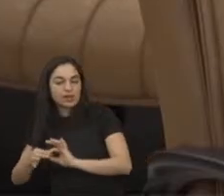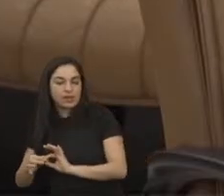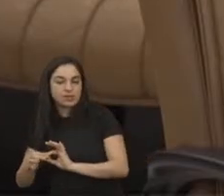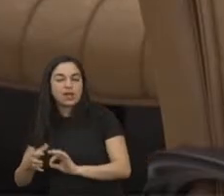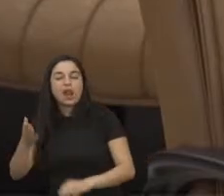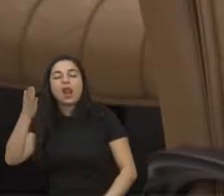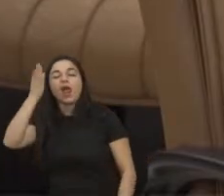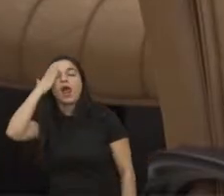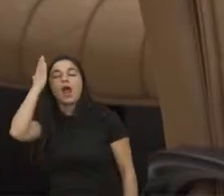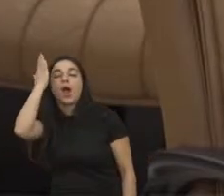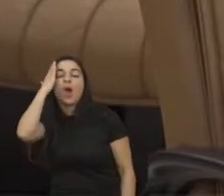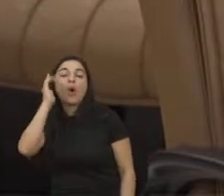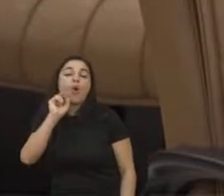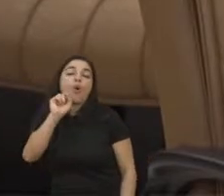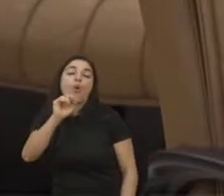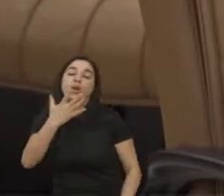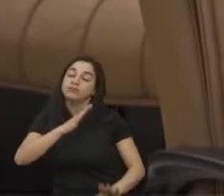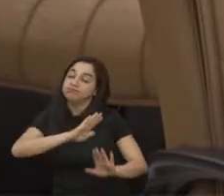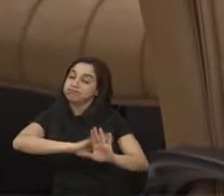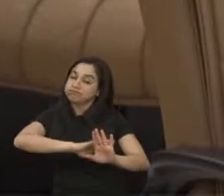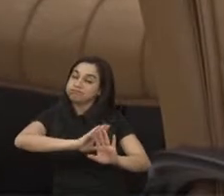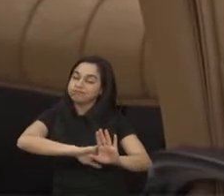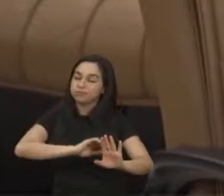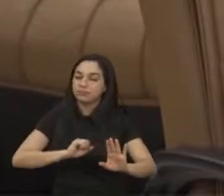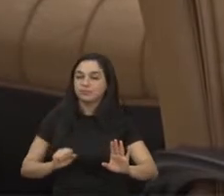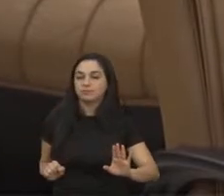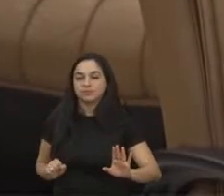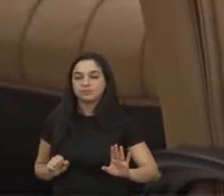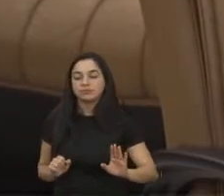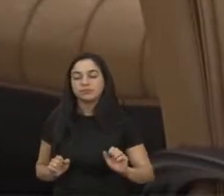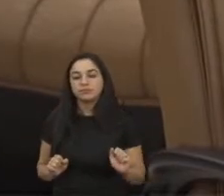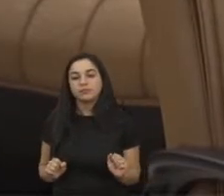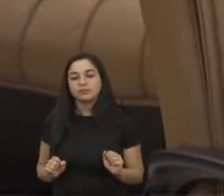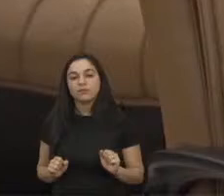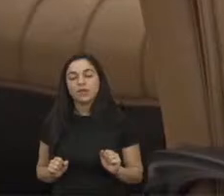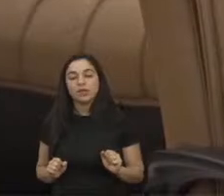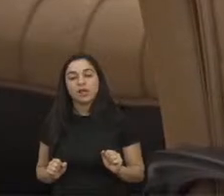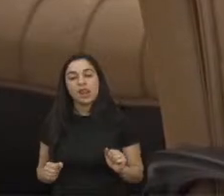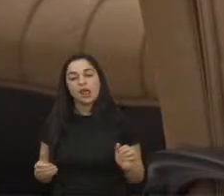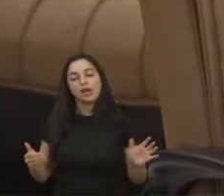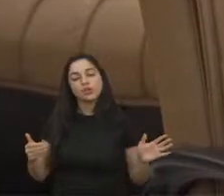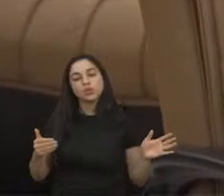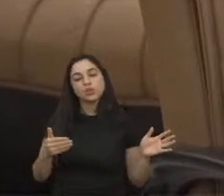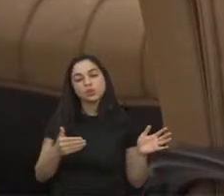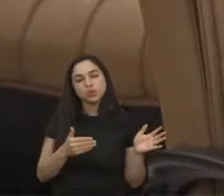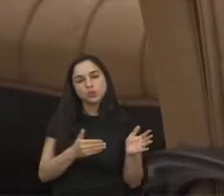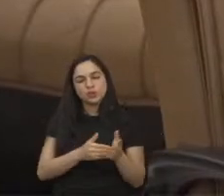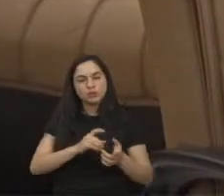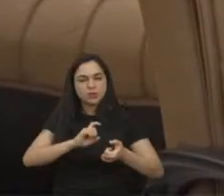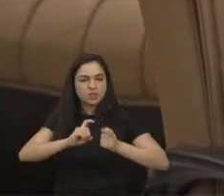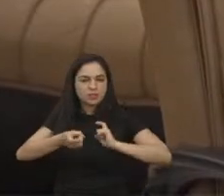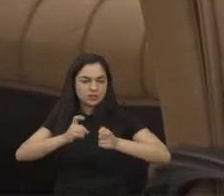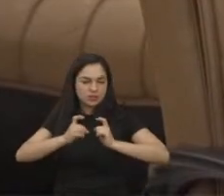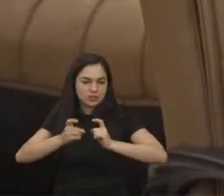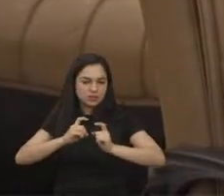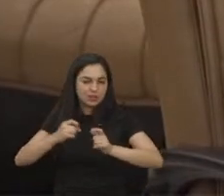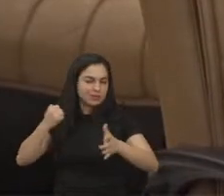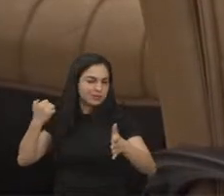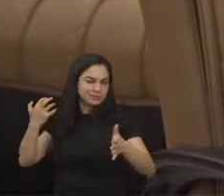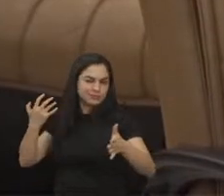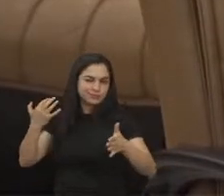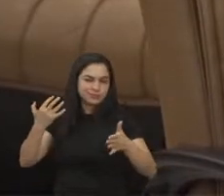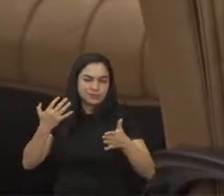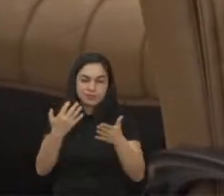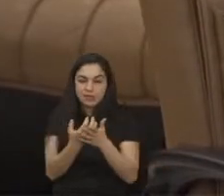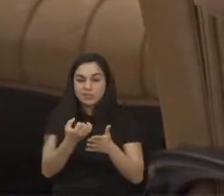ali nos entornos do que a gente está fazendo. Nas últimas sessões, e se vocês forem